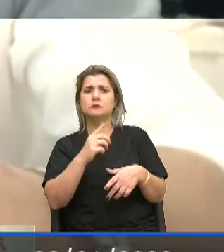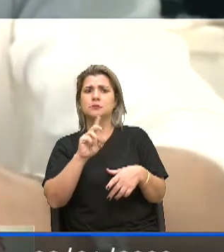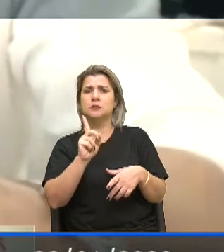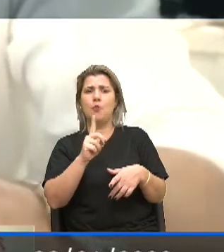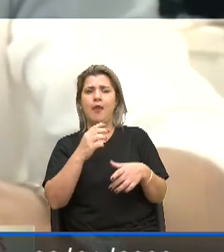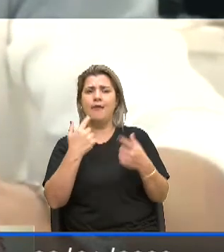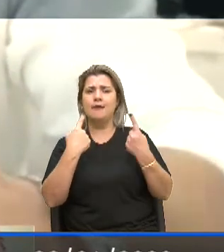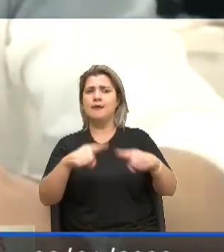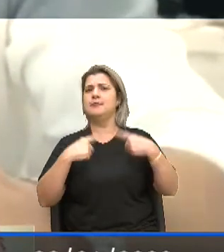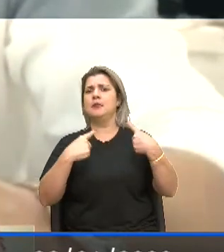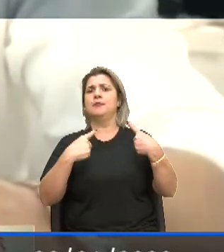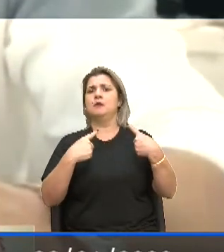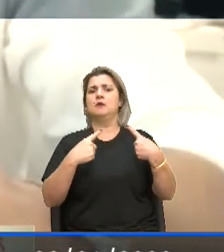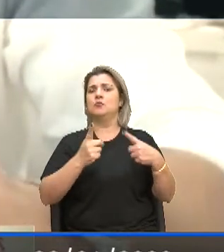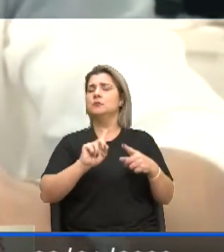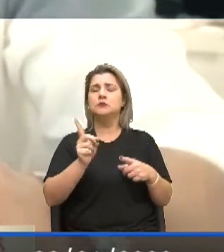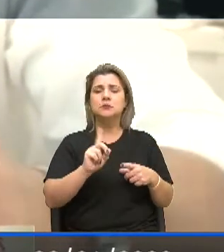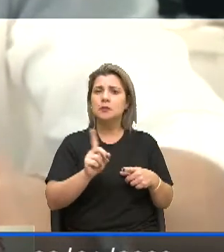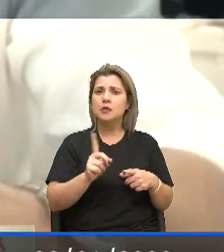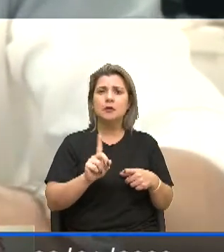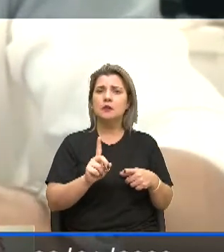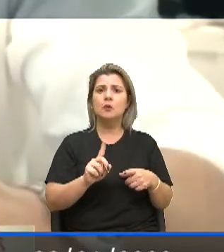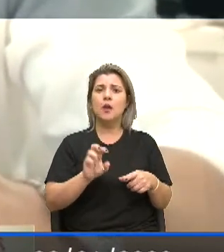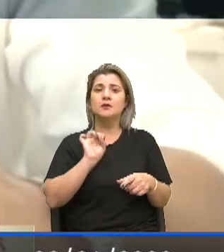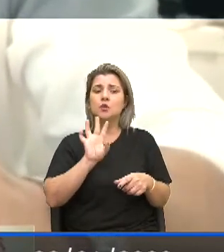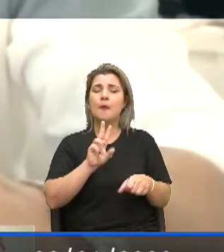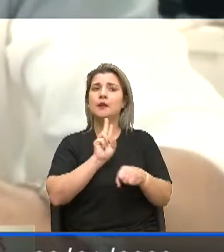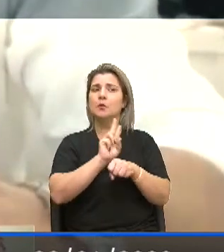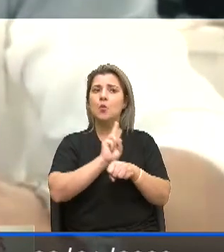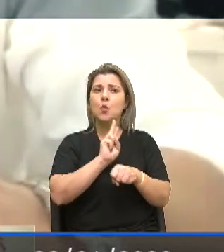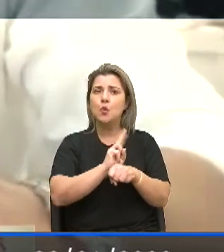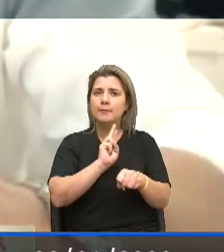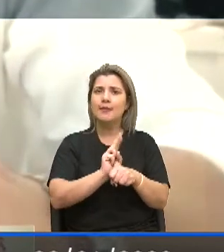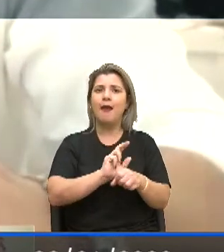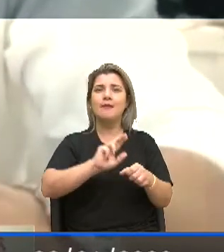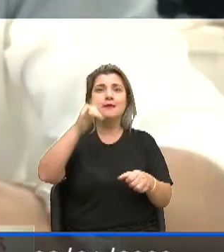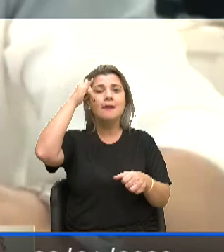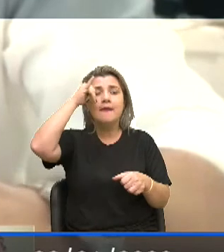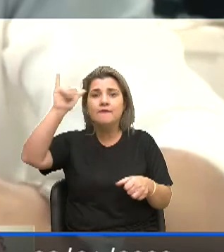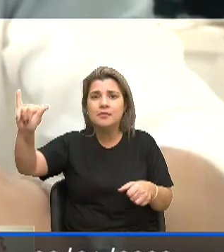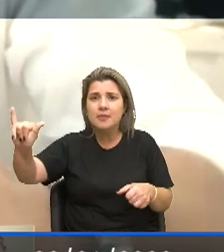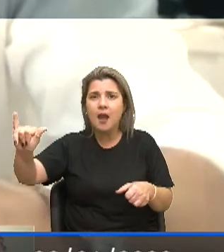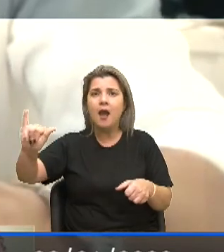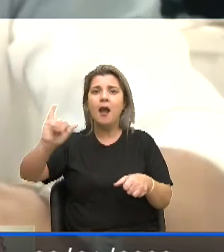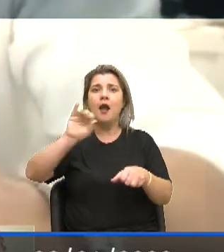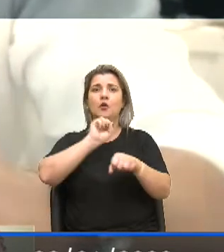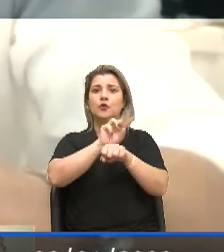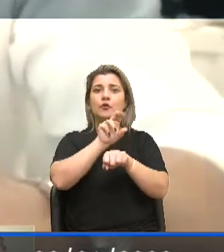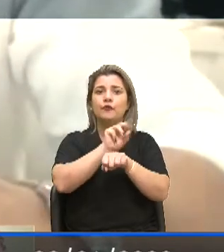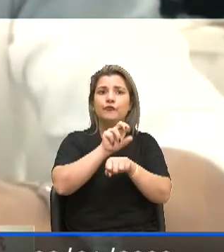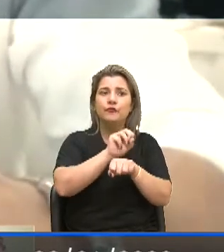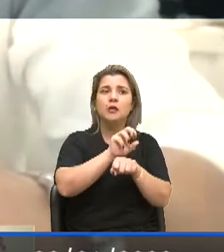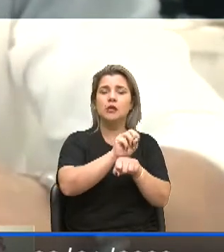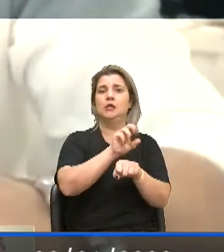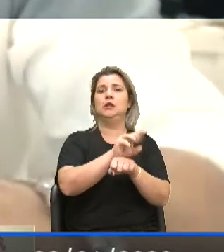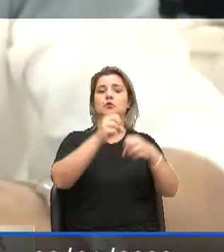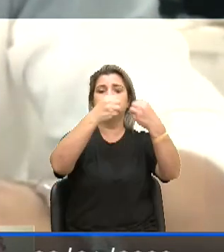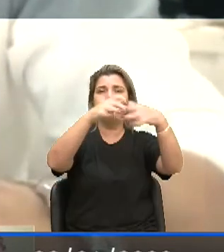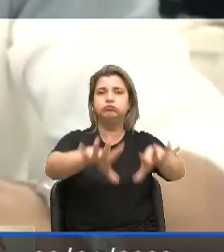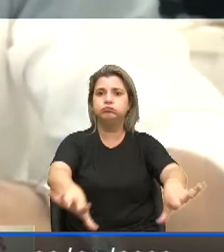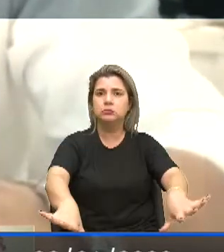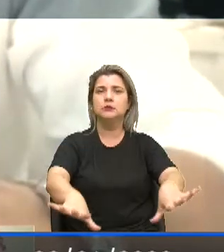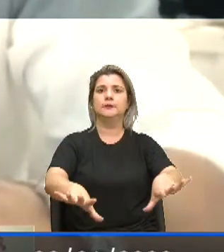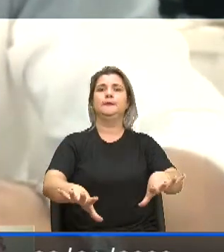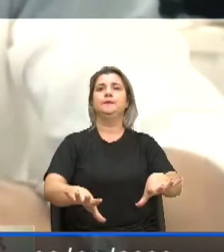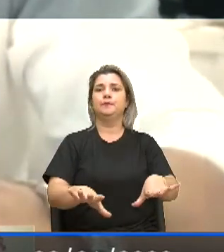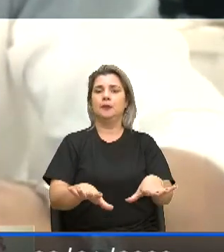com os senhores para que a gente contenha essa situação. Então, um compartilhamento de informações por parte das